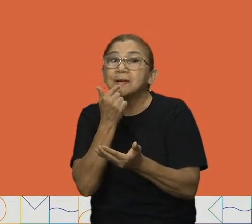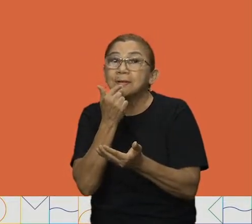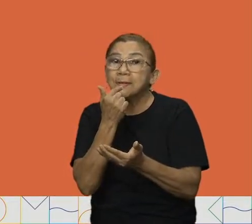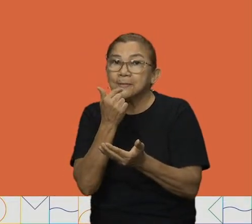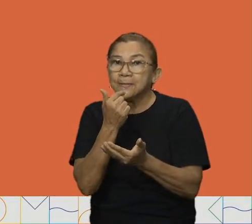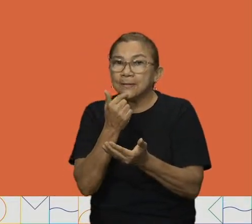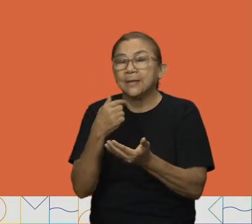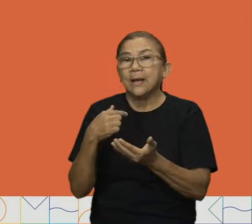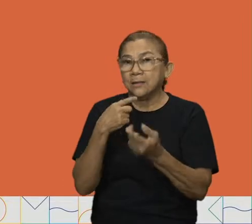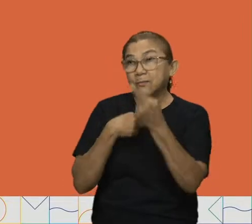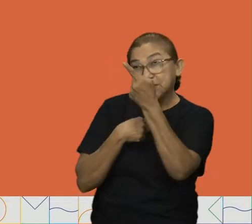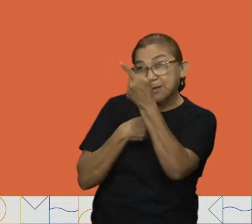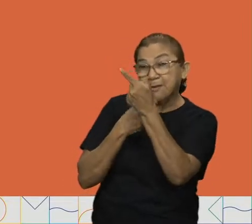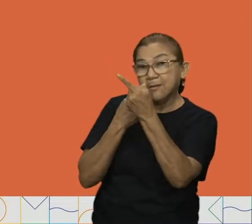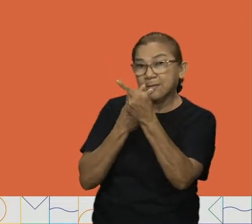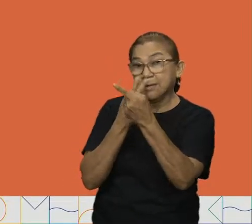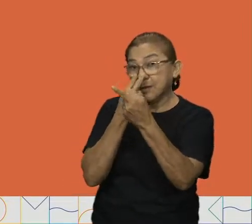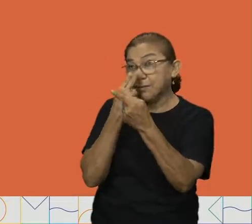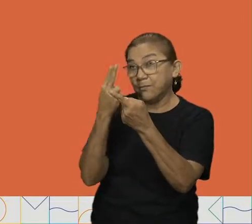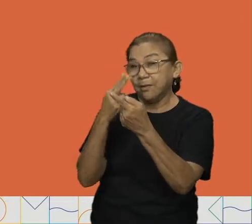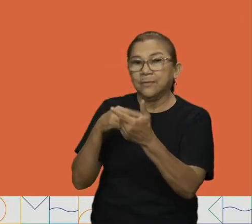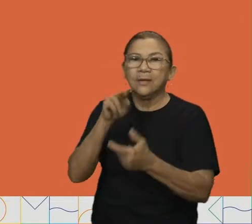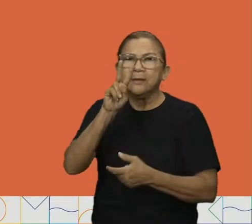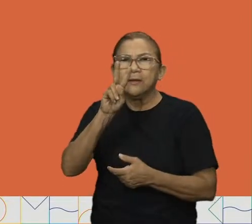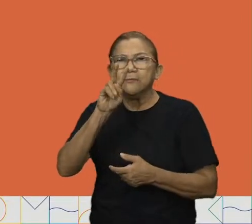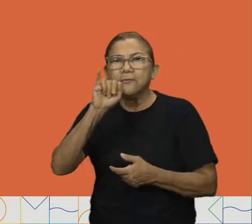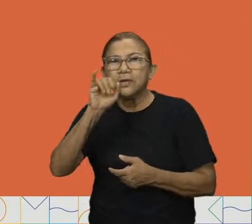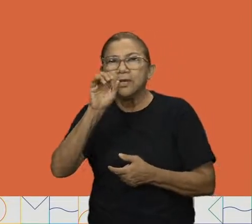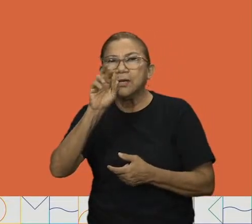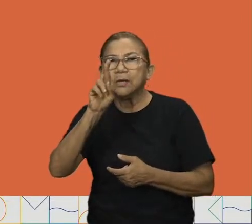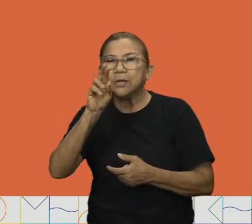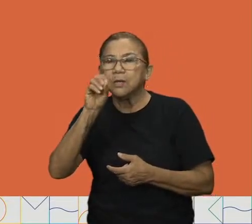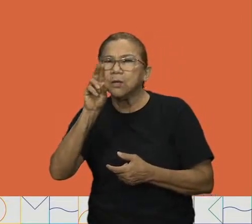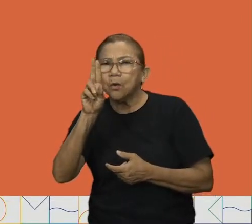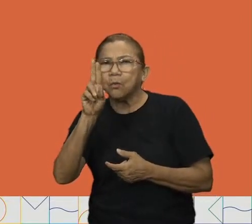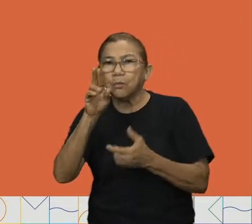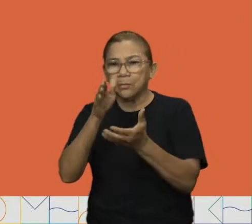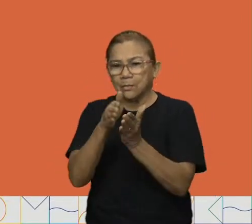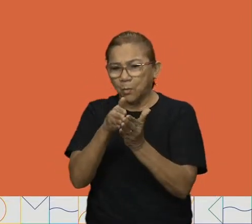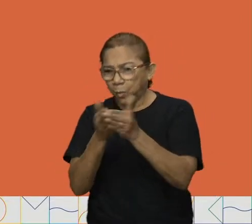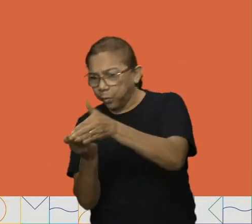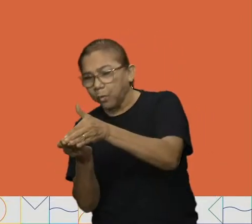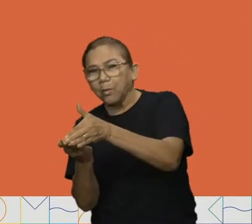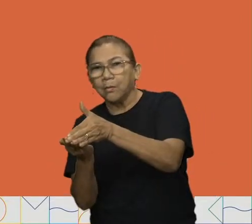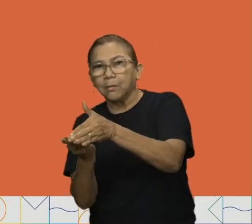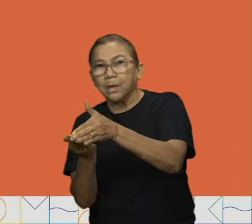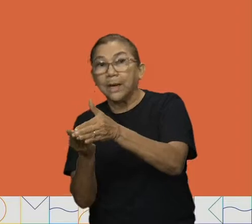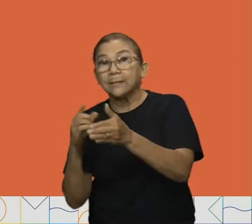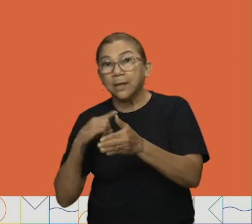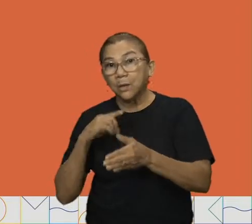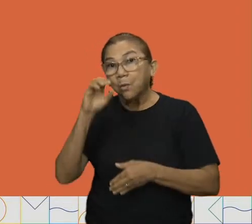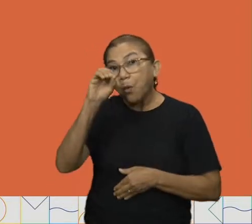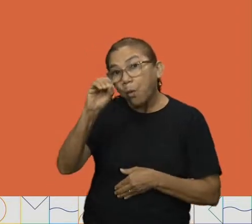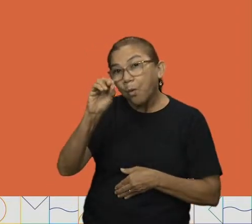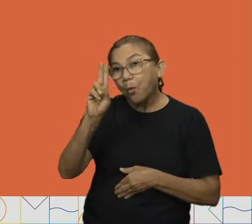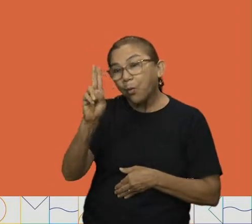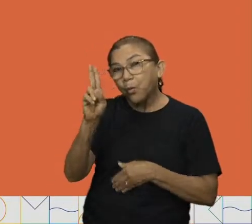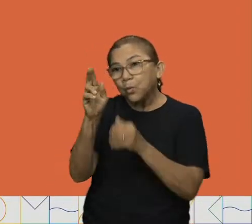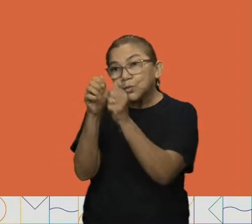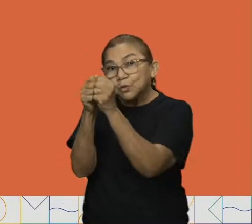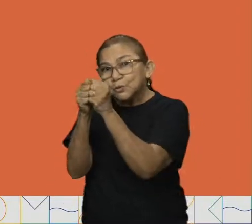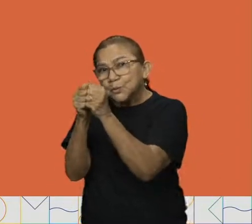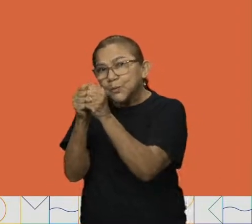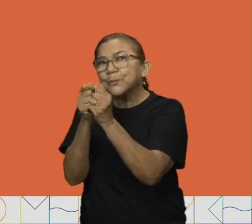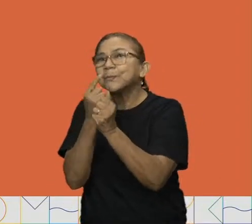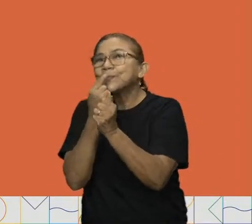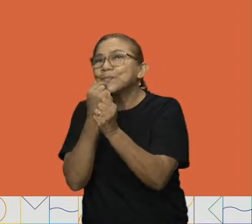nós separamos a sílaba, ela fica virou. Percebe que lá no finalzinho eu tenho o O e o U? Lembra que eu disse para